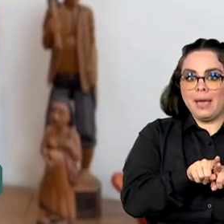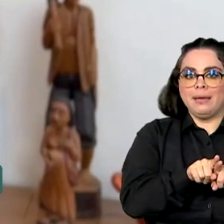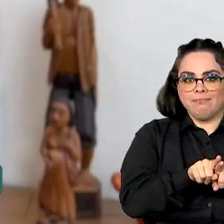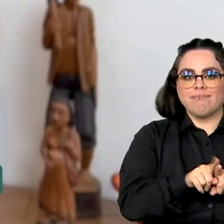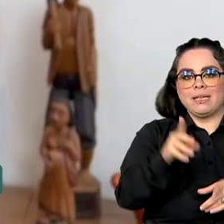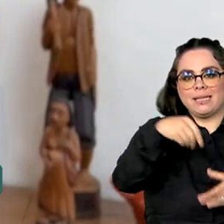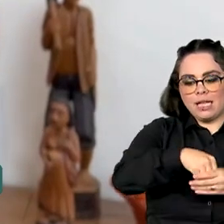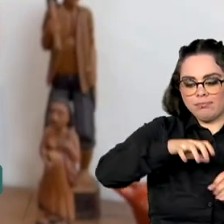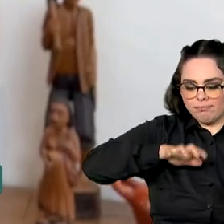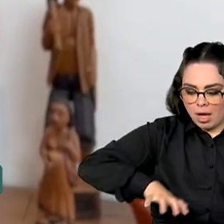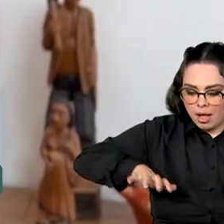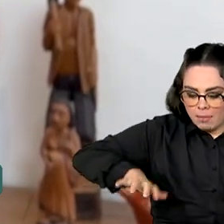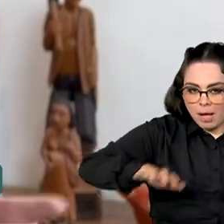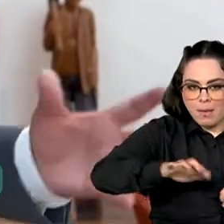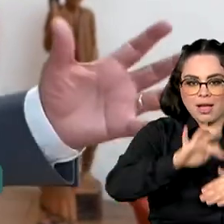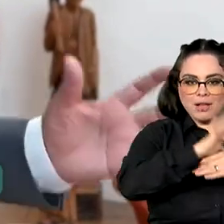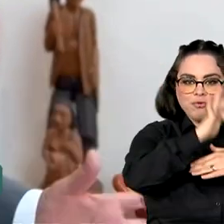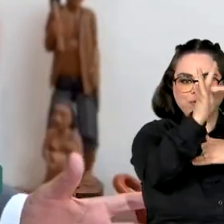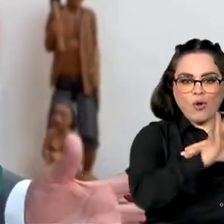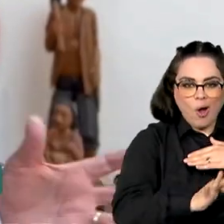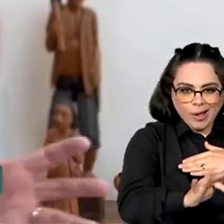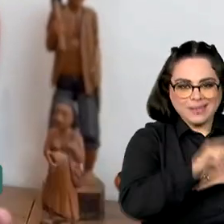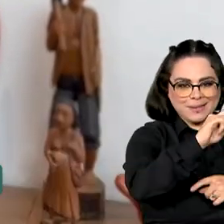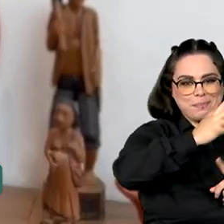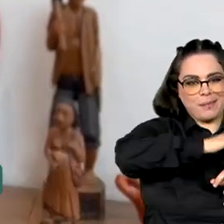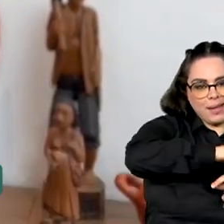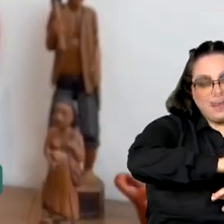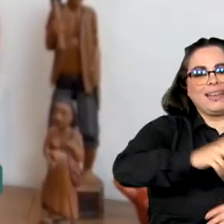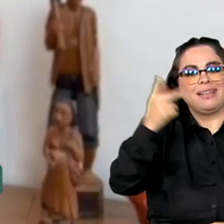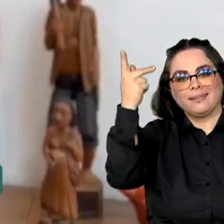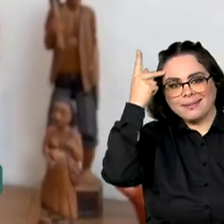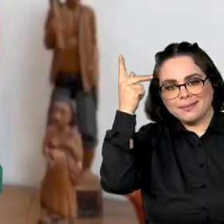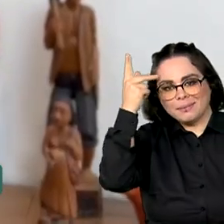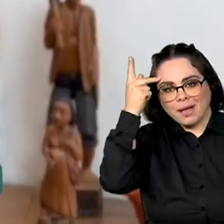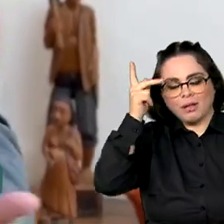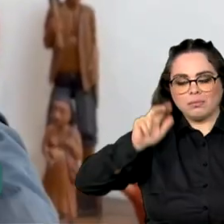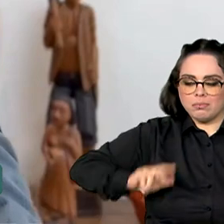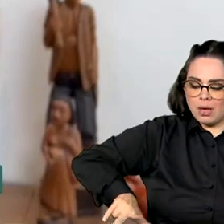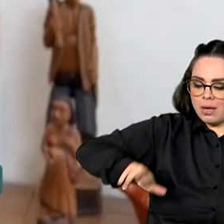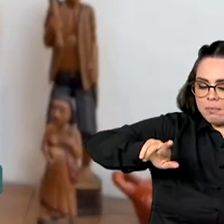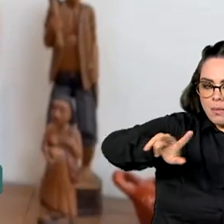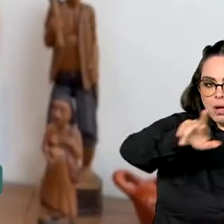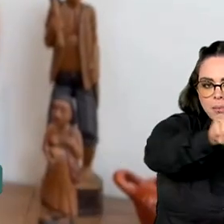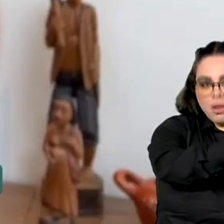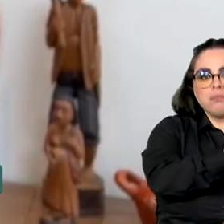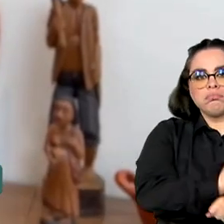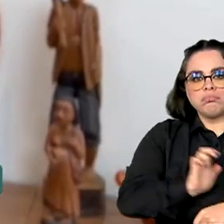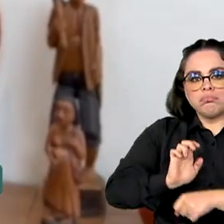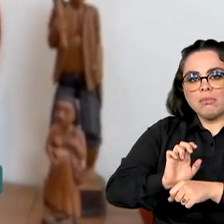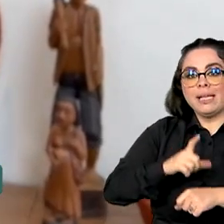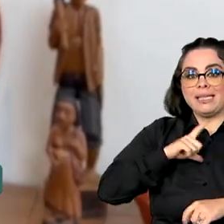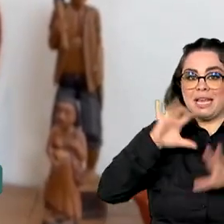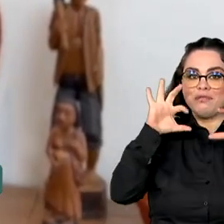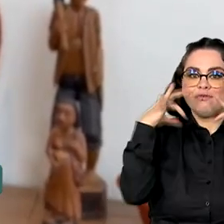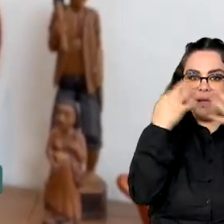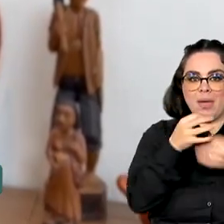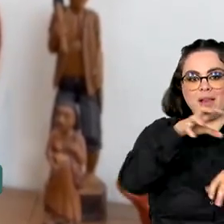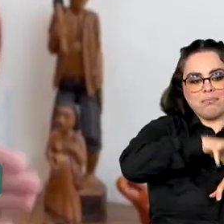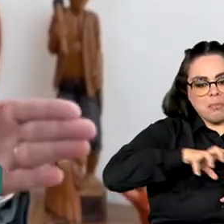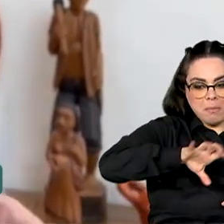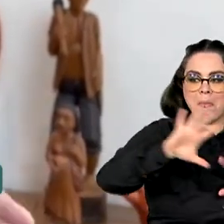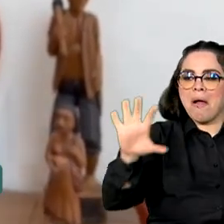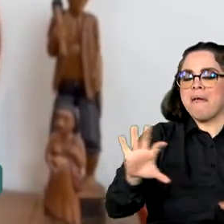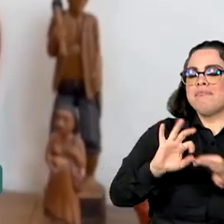na região de Foz do Iguaçu, em São Paulo, ou em outras regiões onde moram suas famílias.